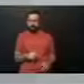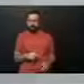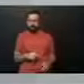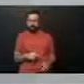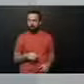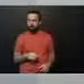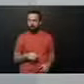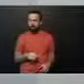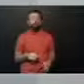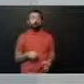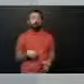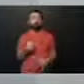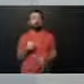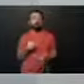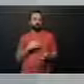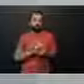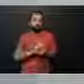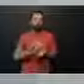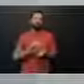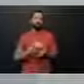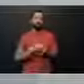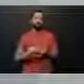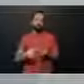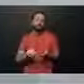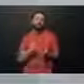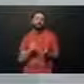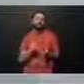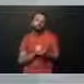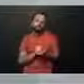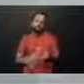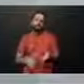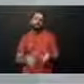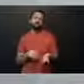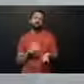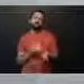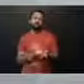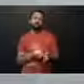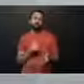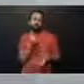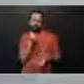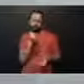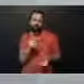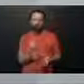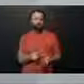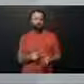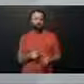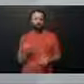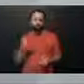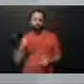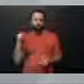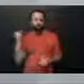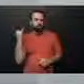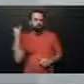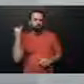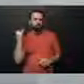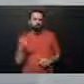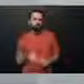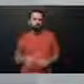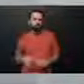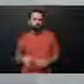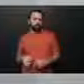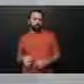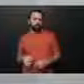ela passa atividades diferentes para vocês, ela toma leitura e você acaba se tornando um grupinho no meio do